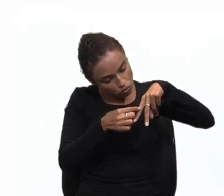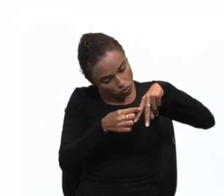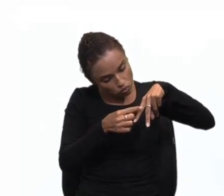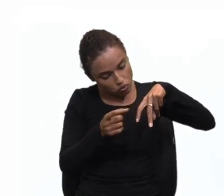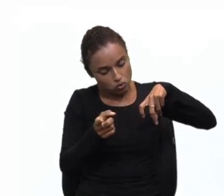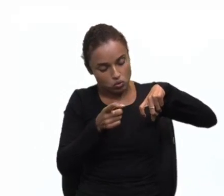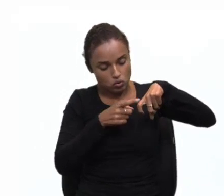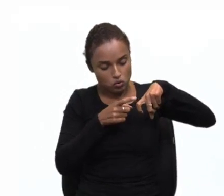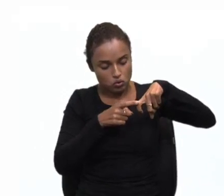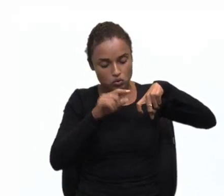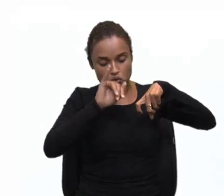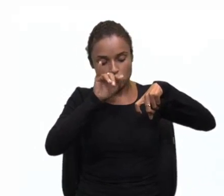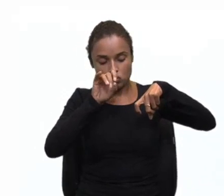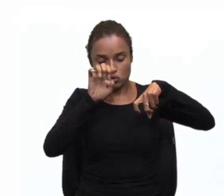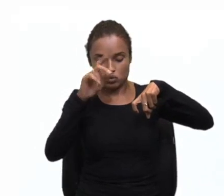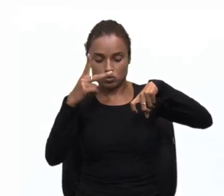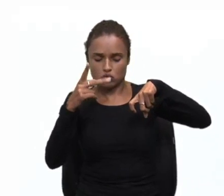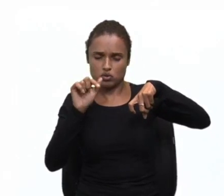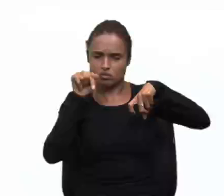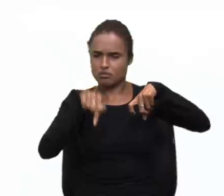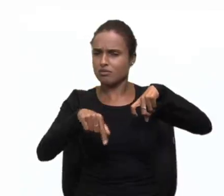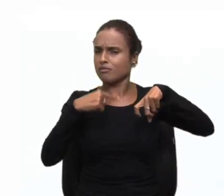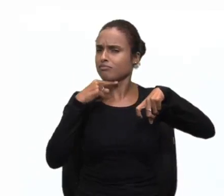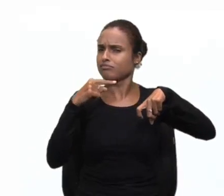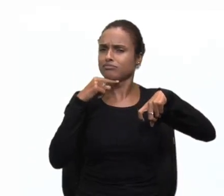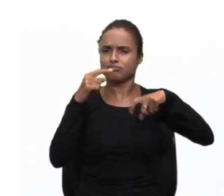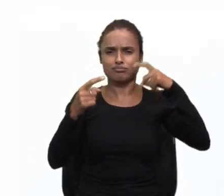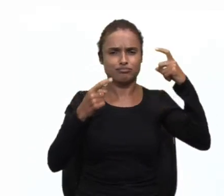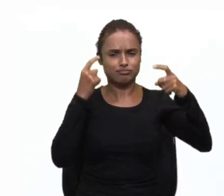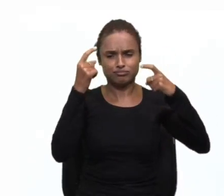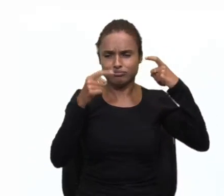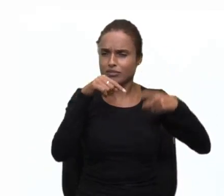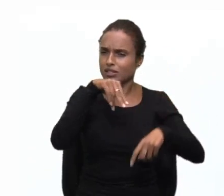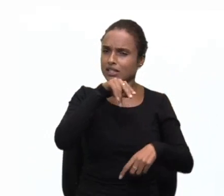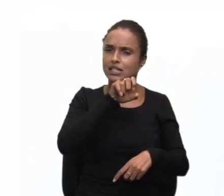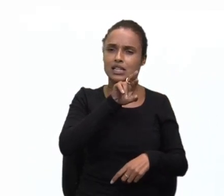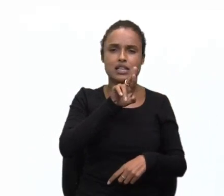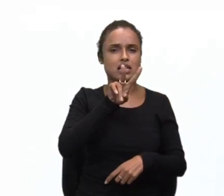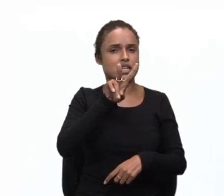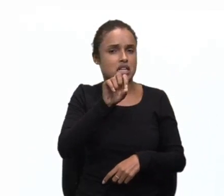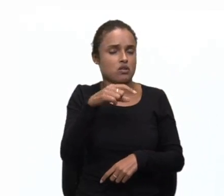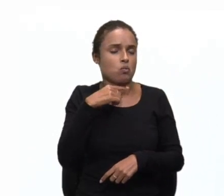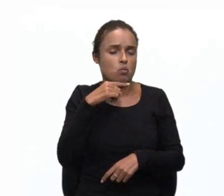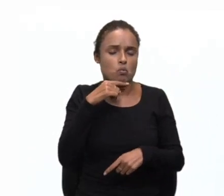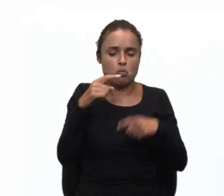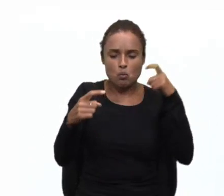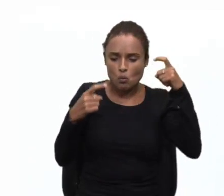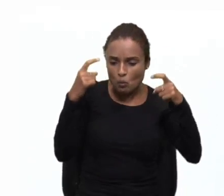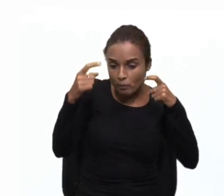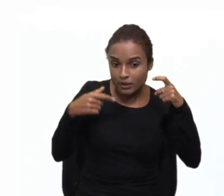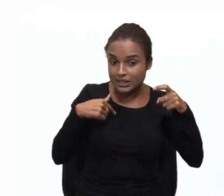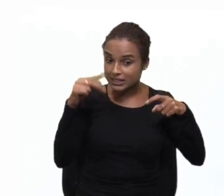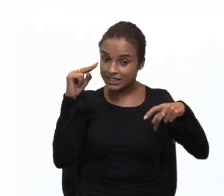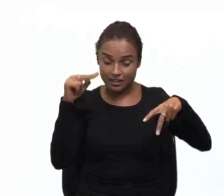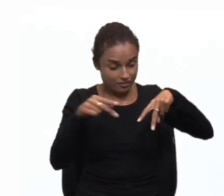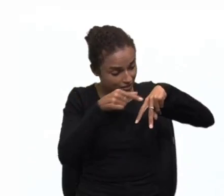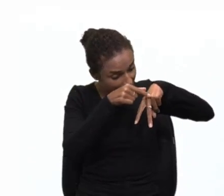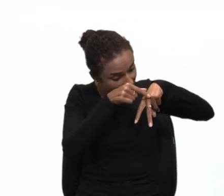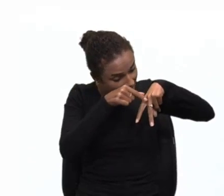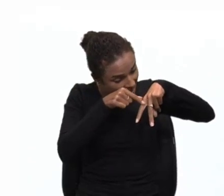vai ver pouco mais para frente. Tá? Não se preocupa agora com o nervo. Não se preocupa com a articulação do quadril que eu estou